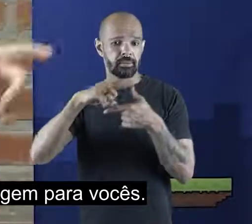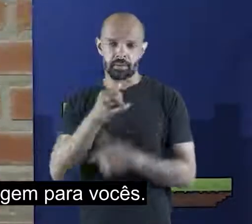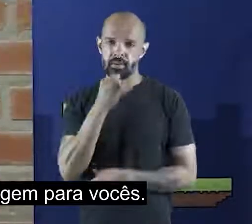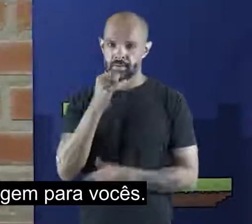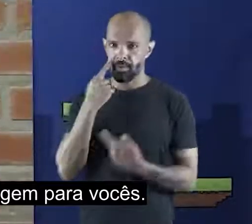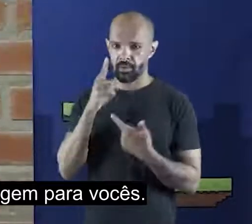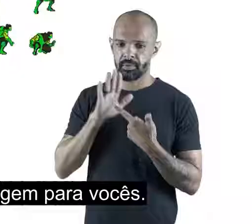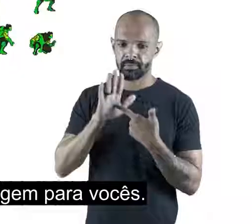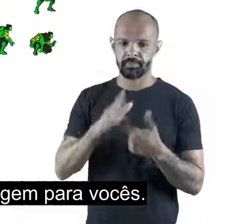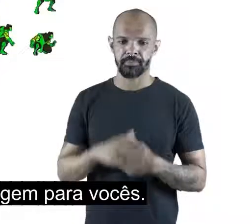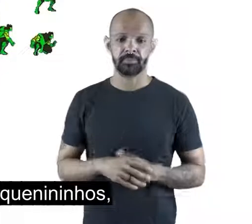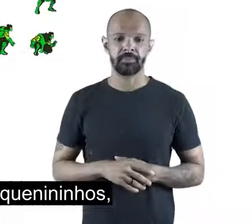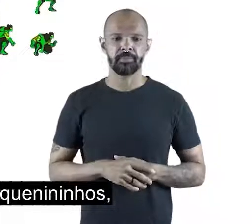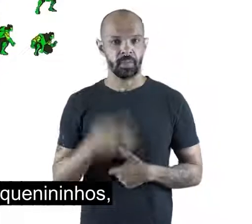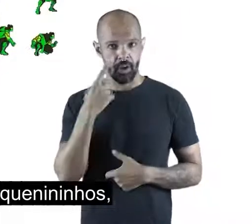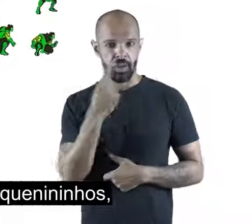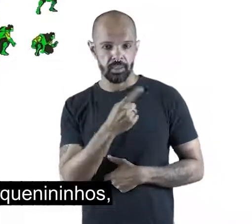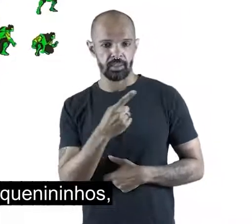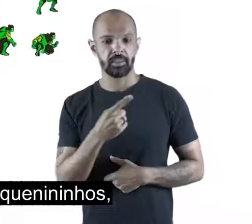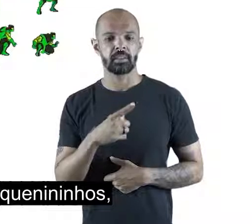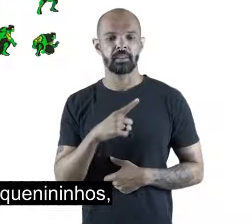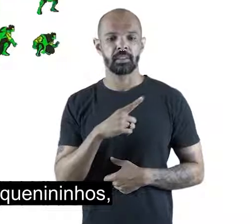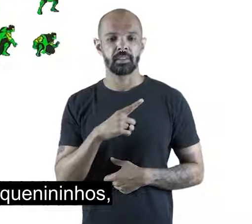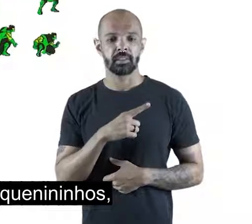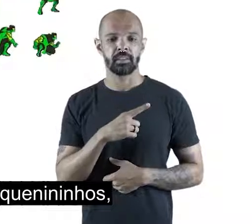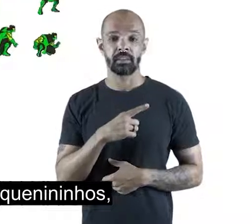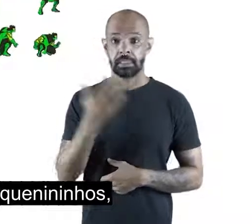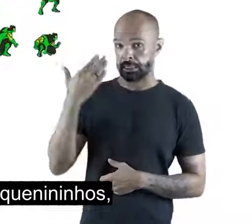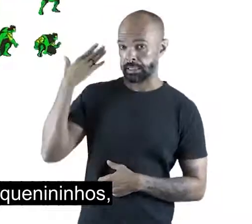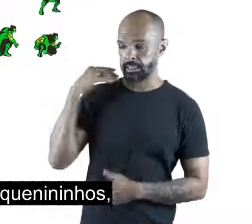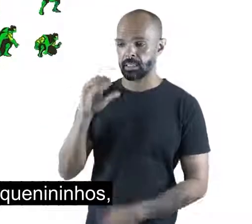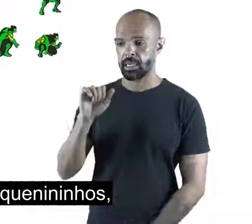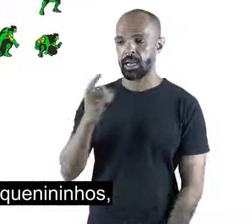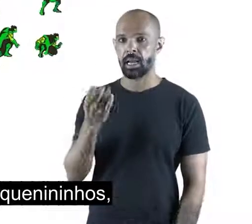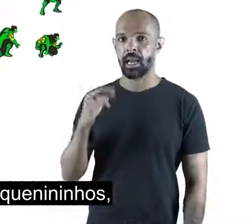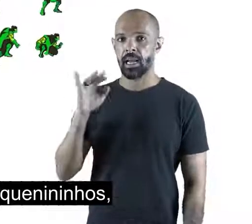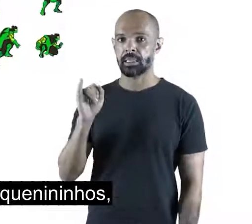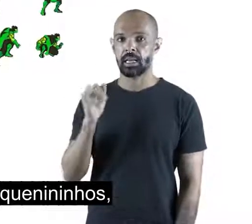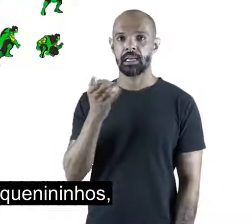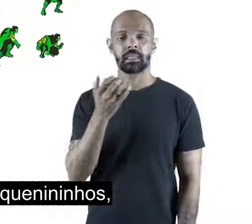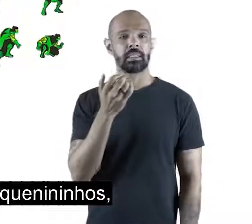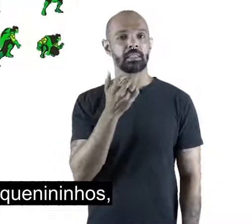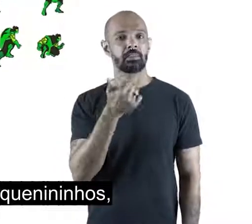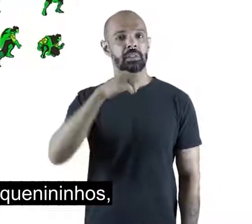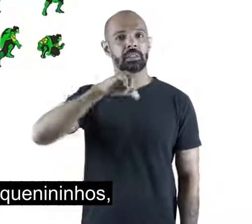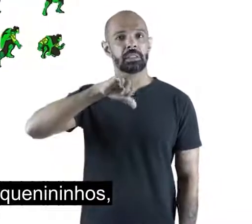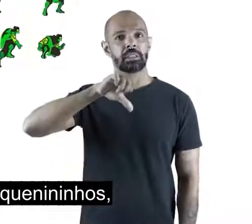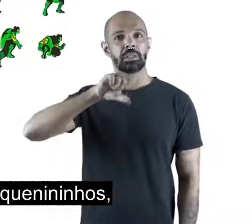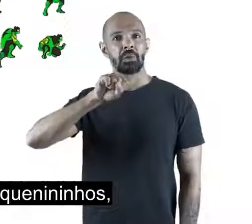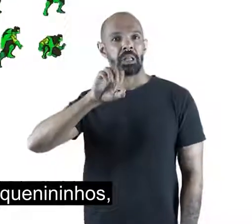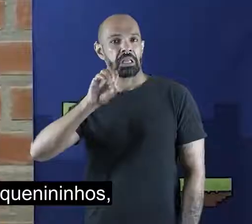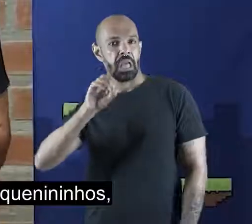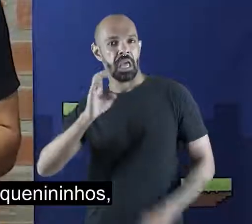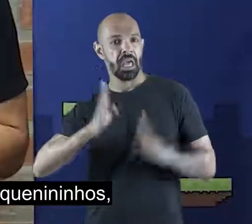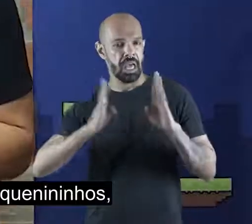imagem para vocês verem, né? Por exemplo, nos tempos do Atari, lá em 1978,